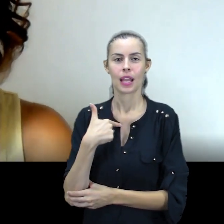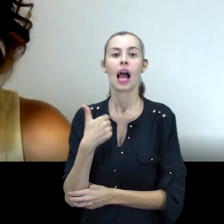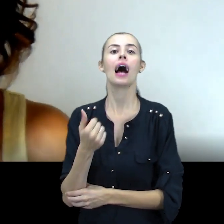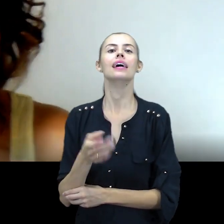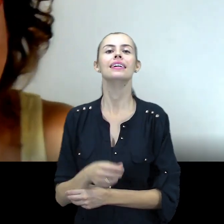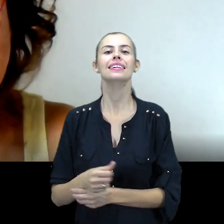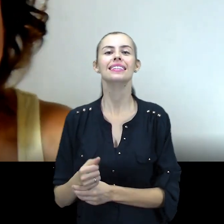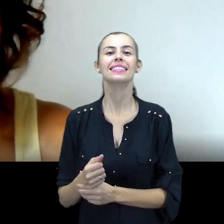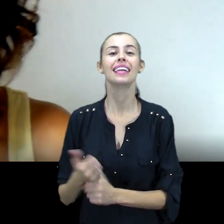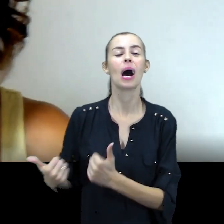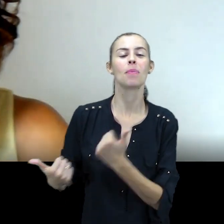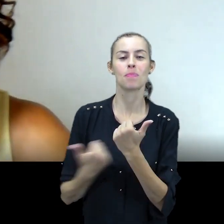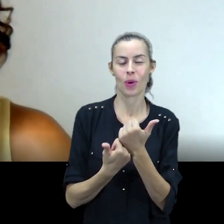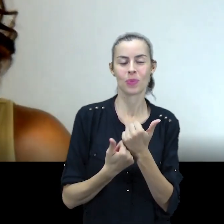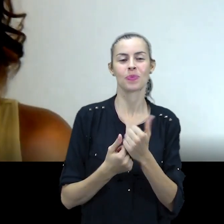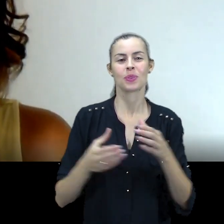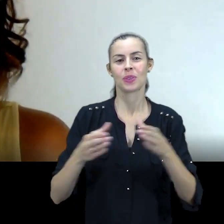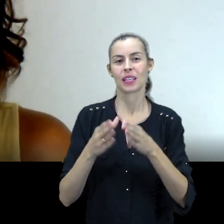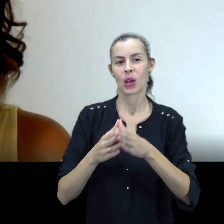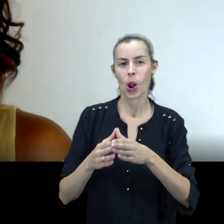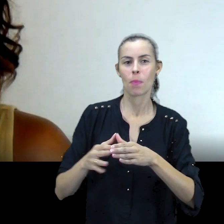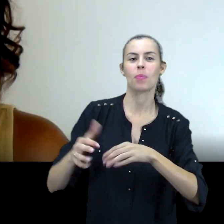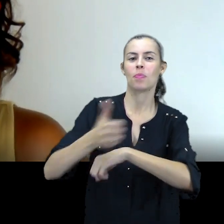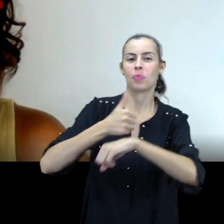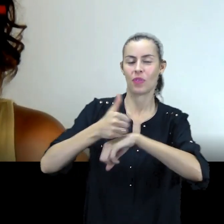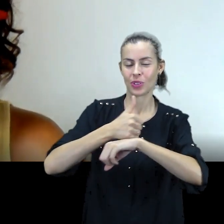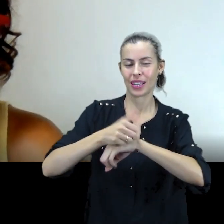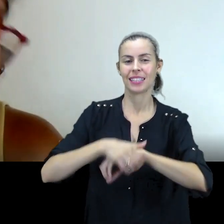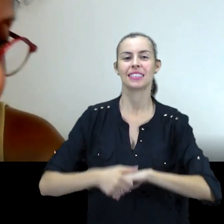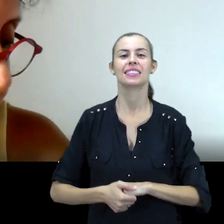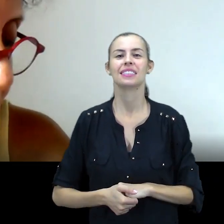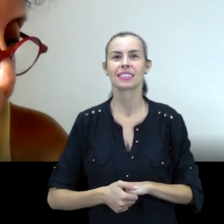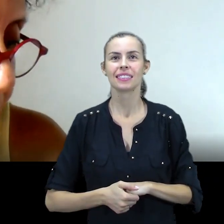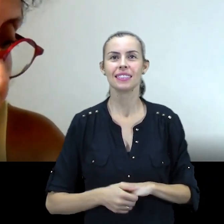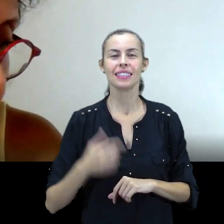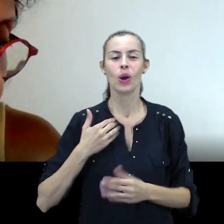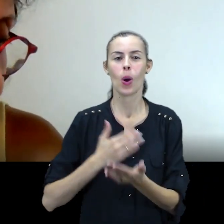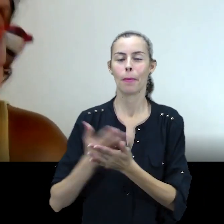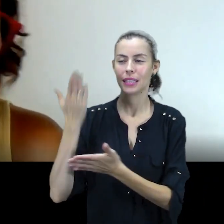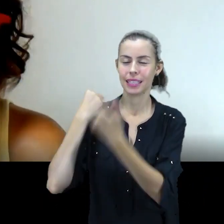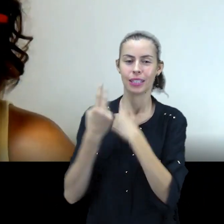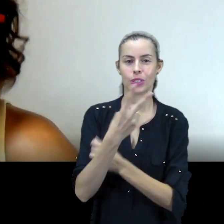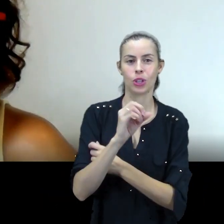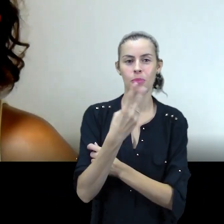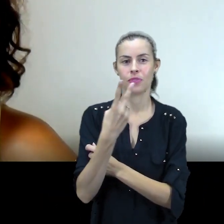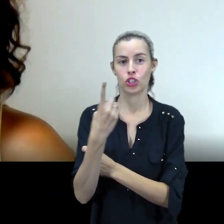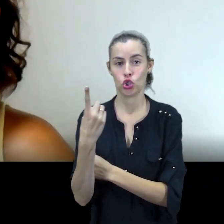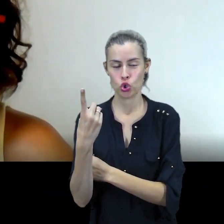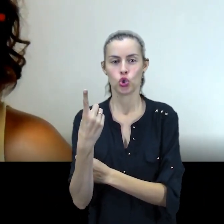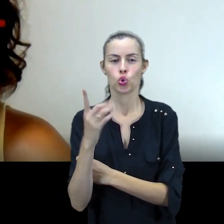da extensão, né, da inclusão, da extensão nos currículos, nos cursos de graduação, e eu fui uma das pessoas que